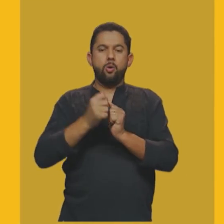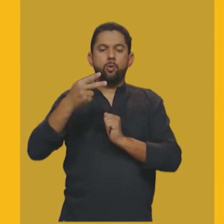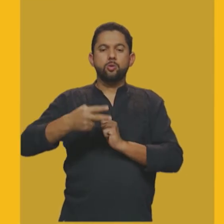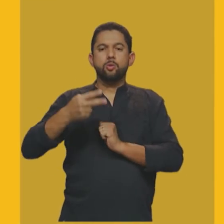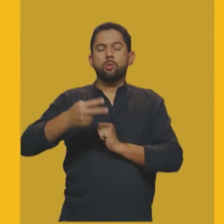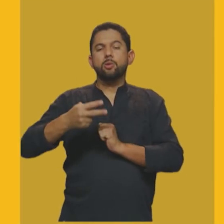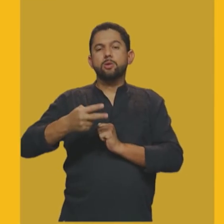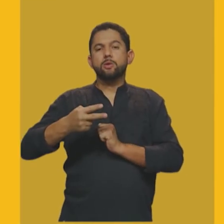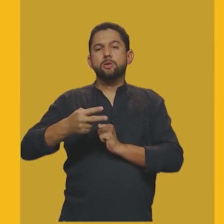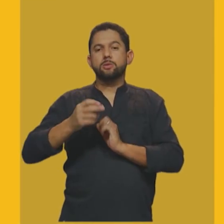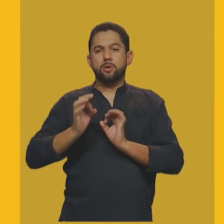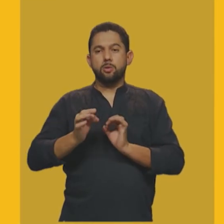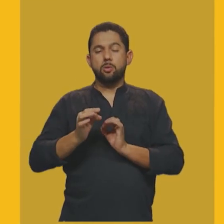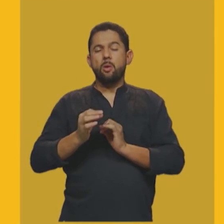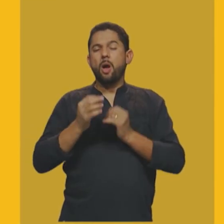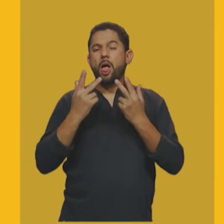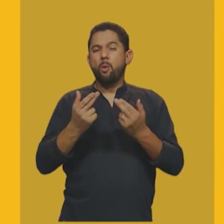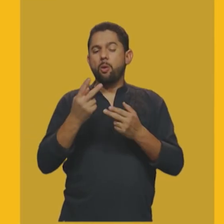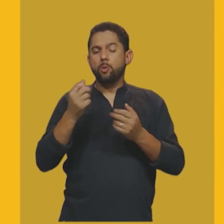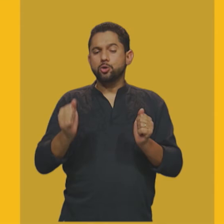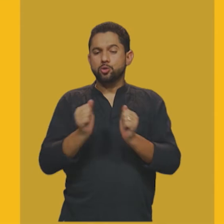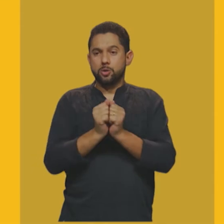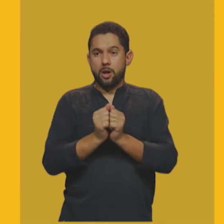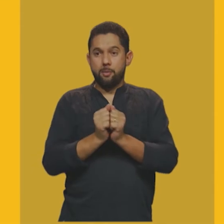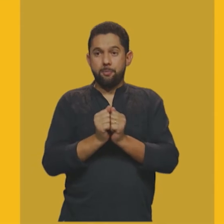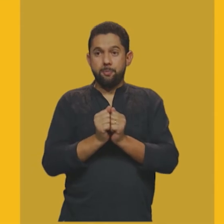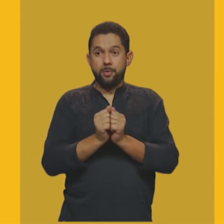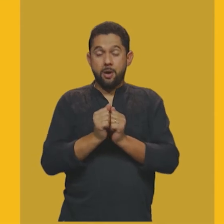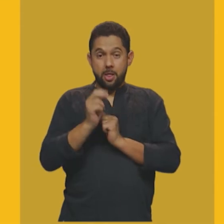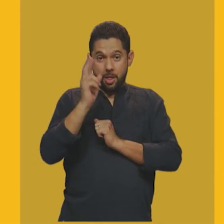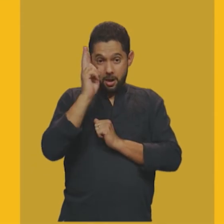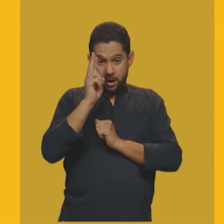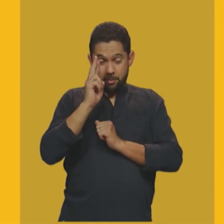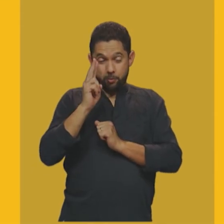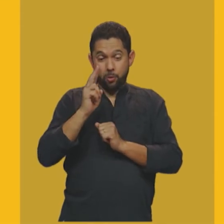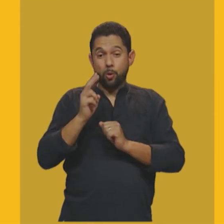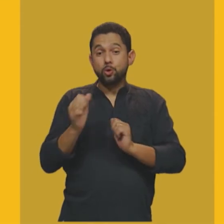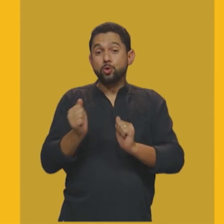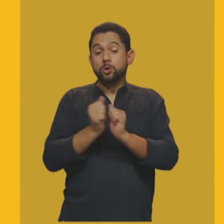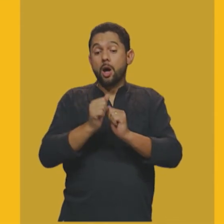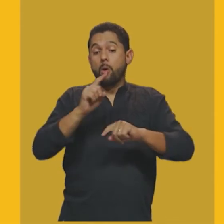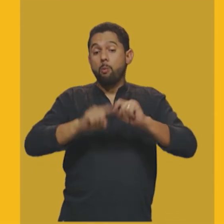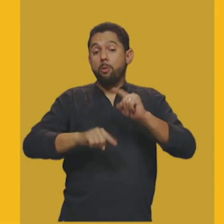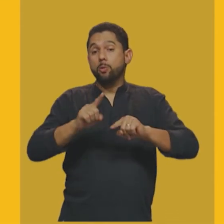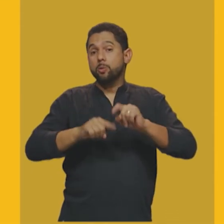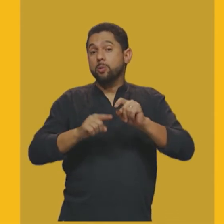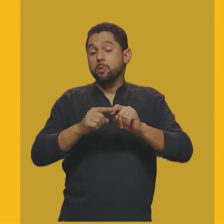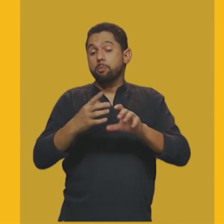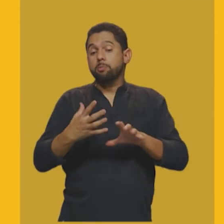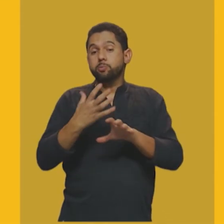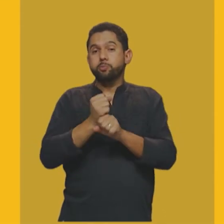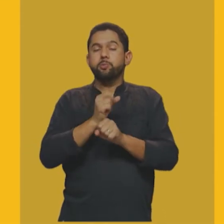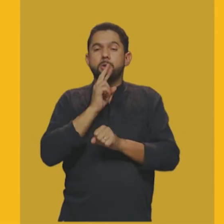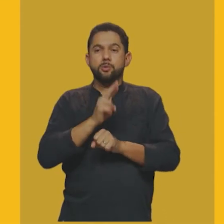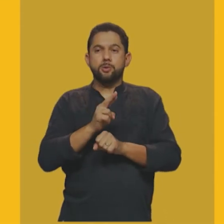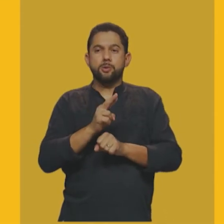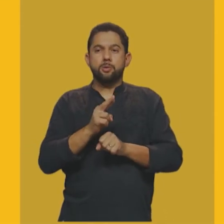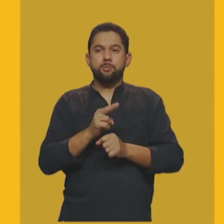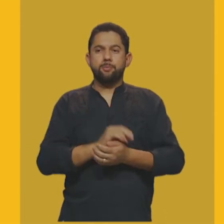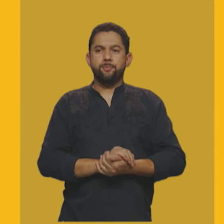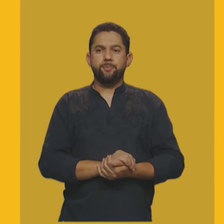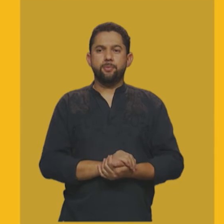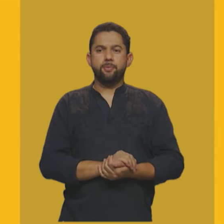equivalente. Para isso, eu vou usar o macete do produto pela soma, porque eles estão em paralelo. Então, R2